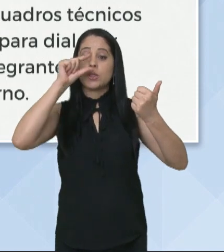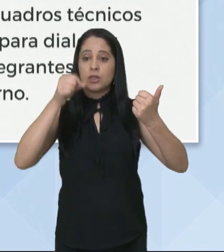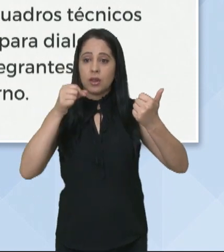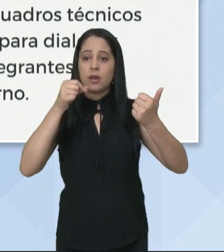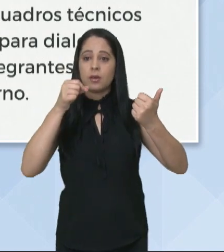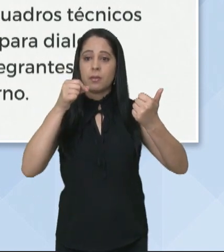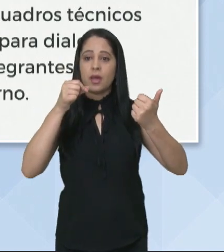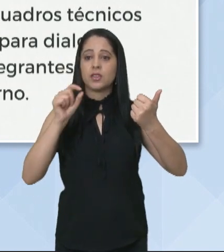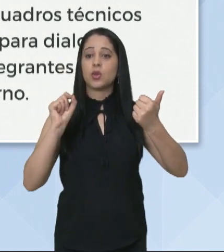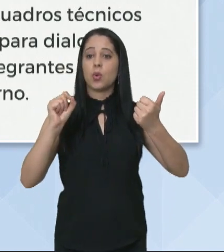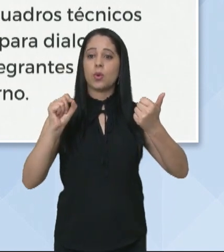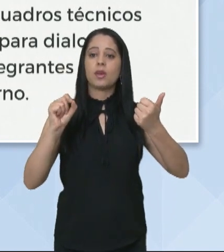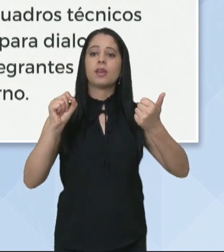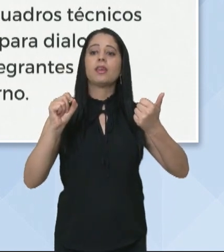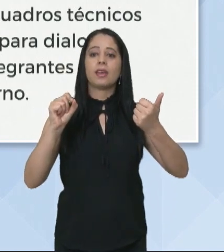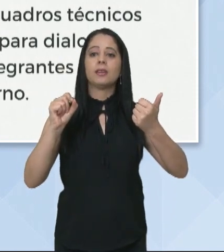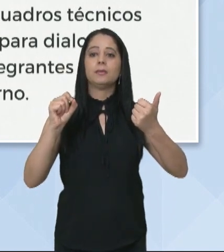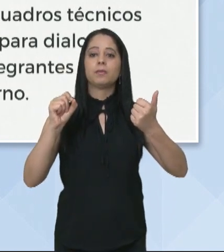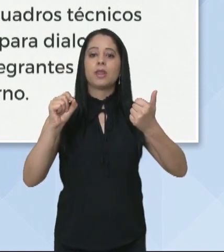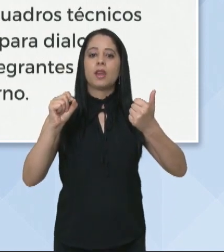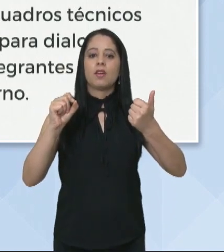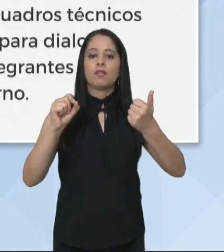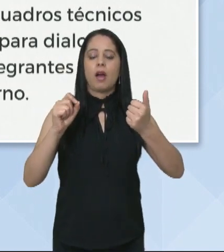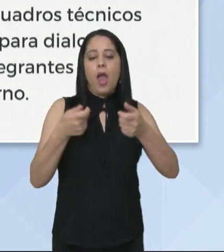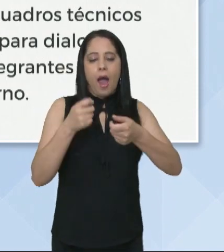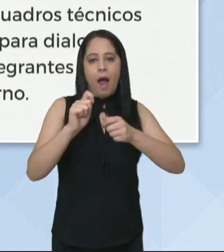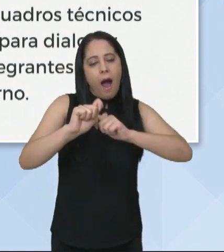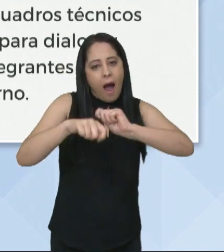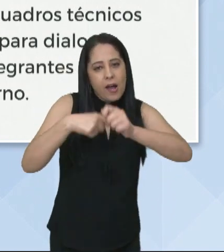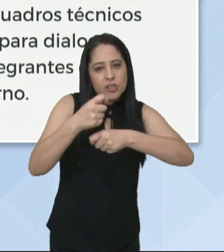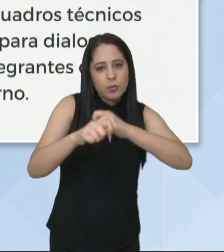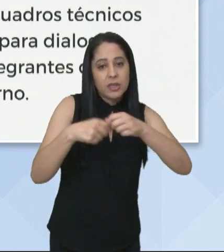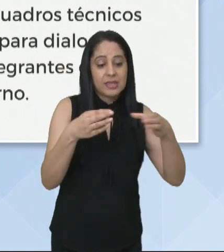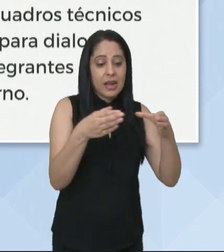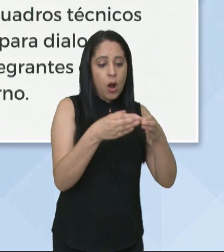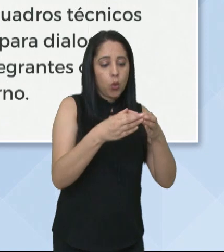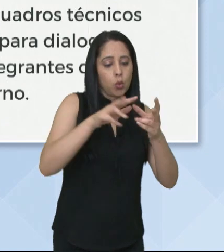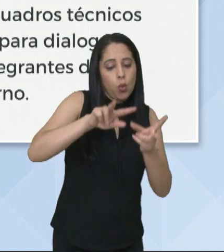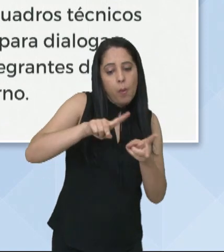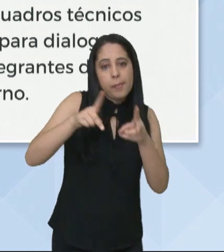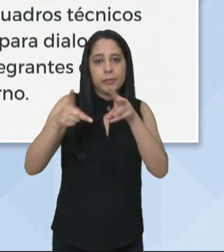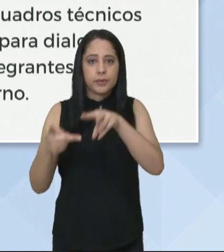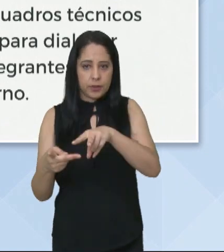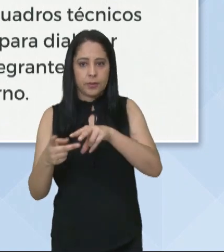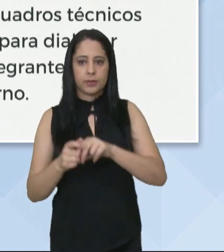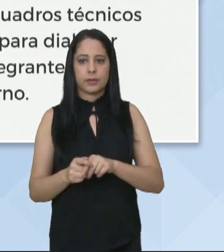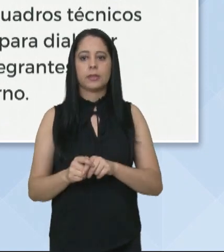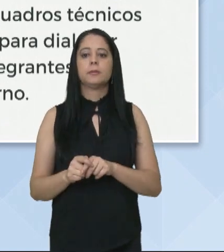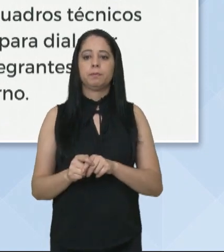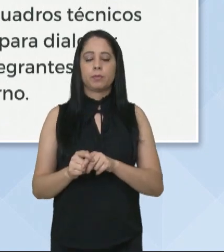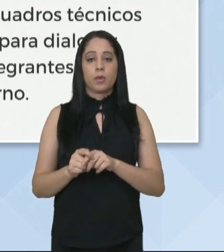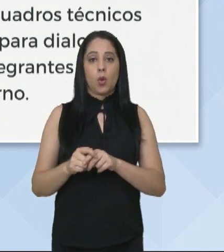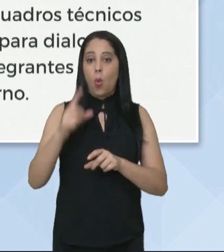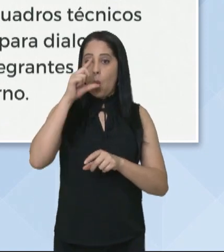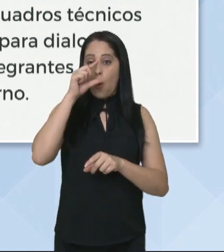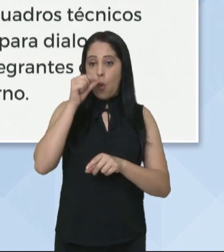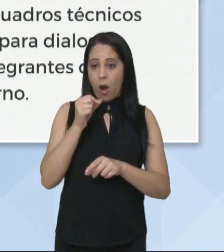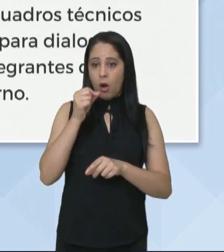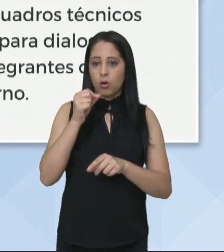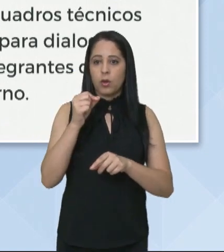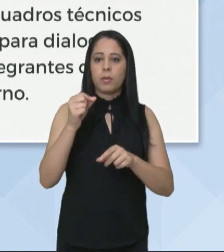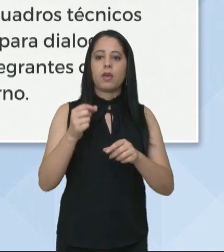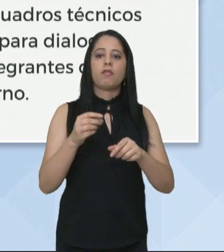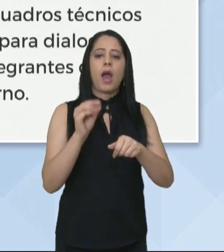Geraldo Alckmin, para coordenar a equipe de transição. Alckmin comandará uma equipe com